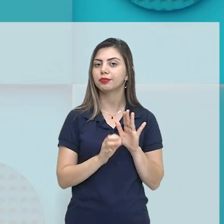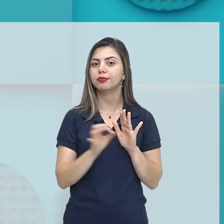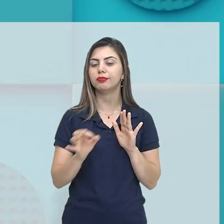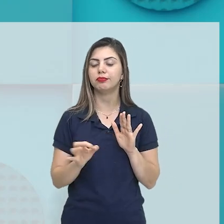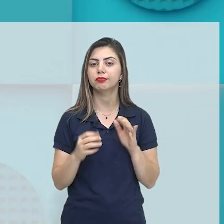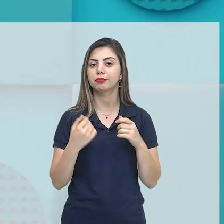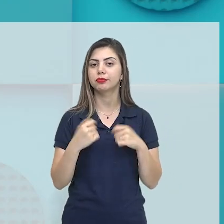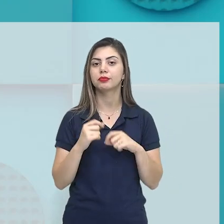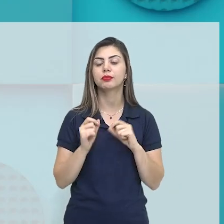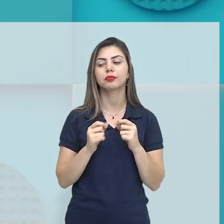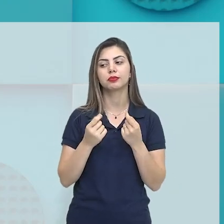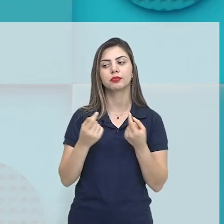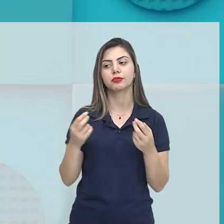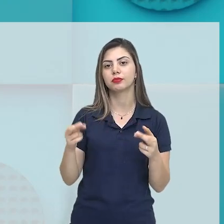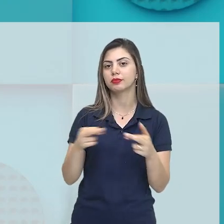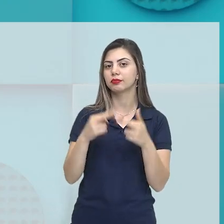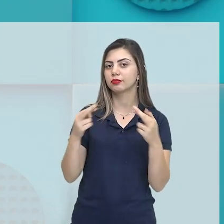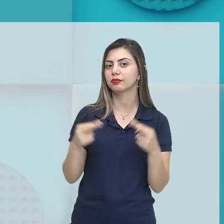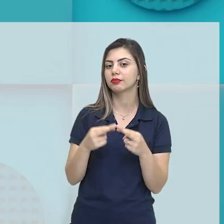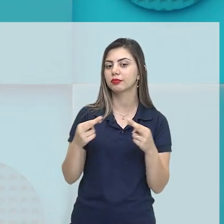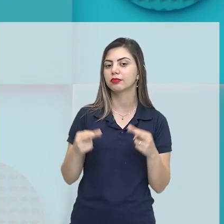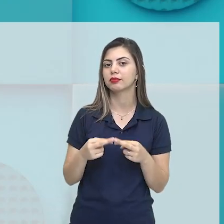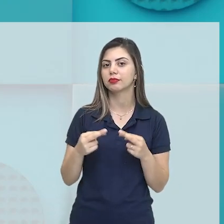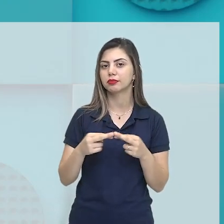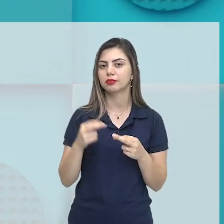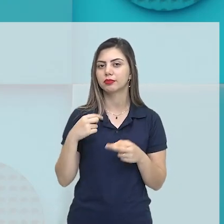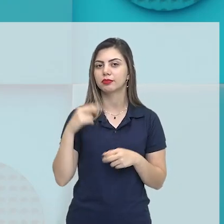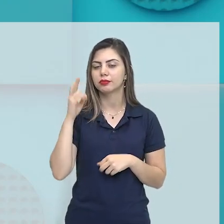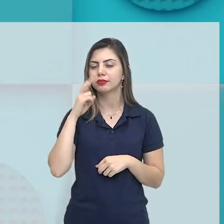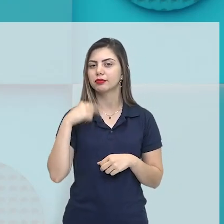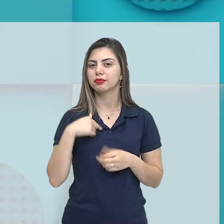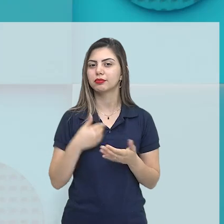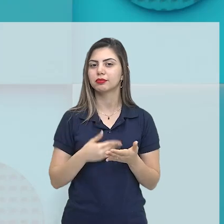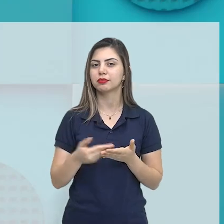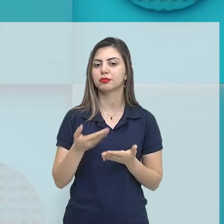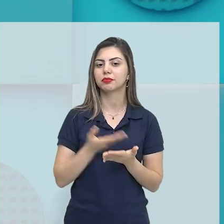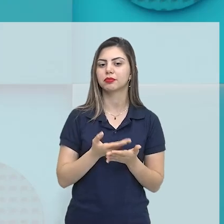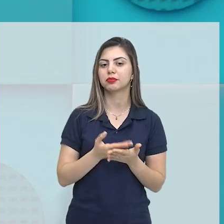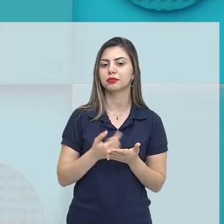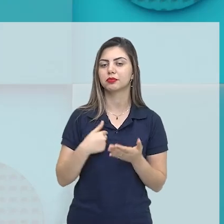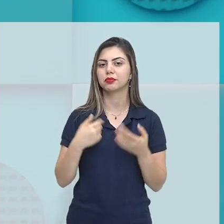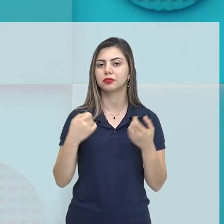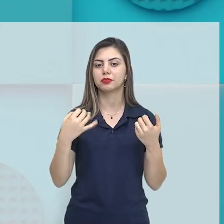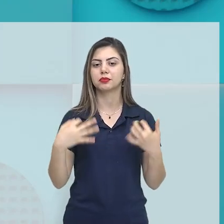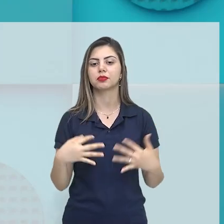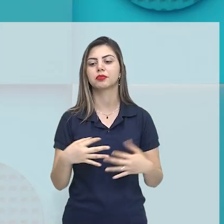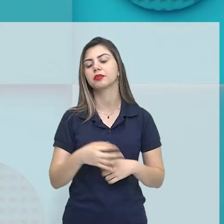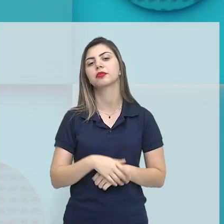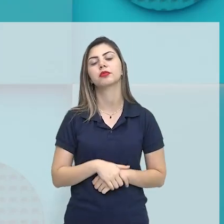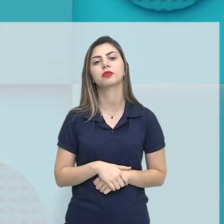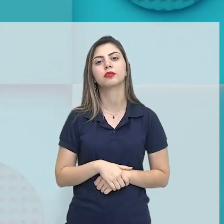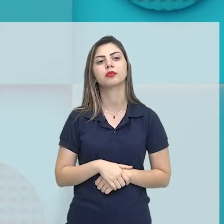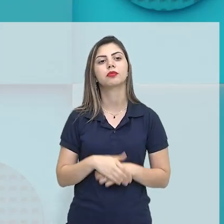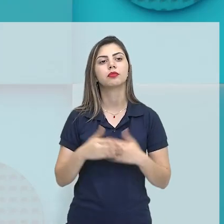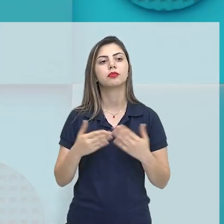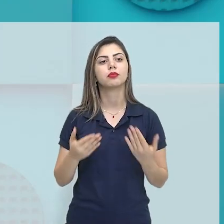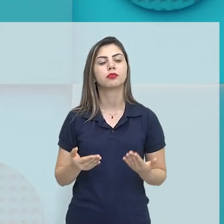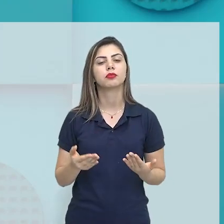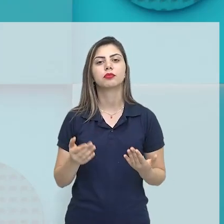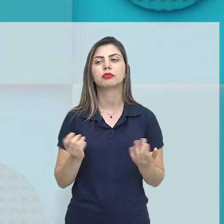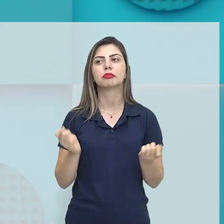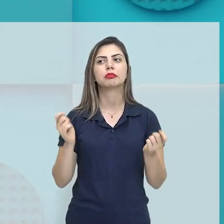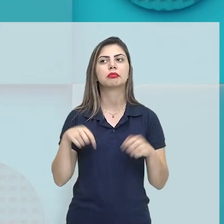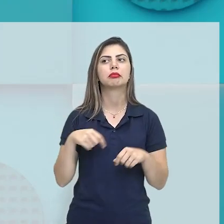ter musicalidade, como foi dito no início da aula. Essa musicalidade, ela vem de